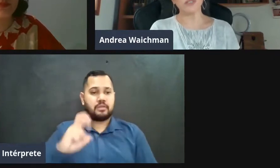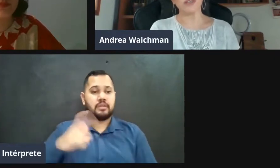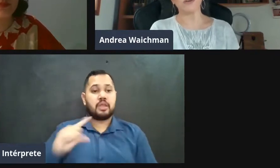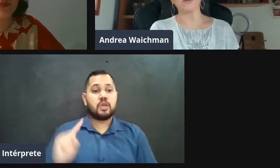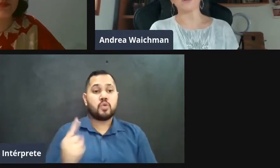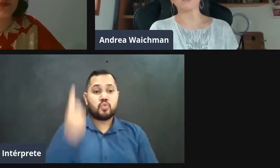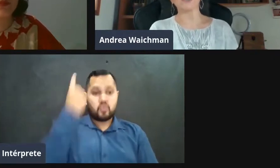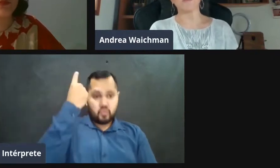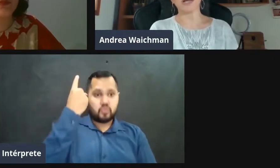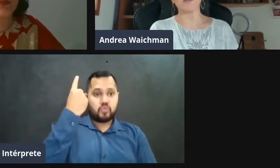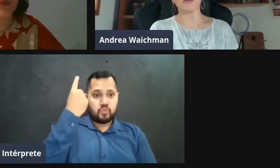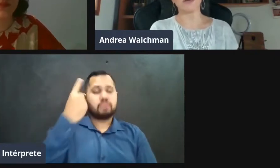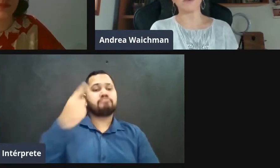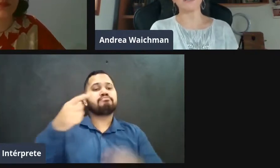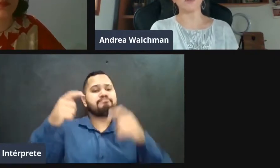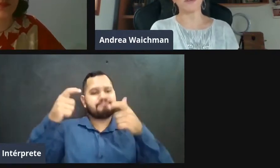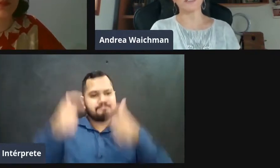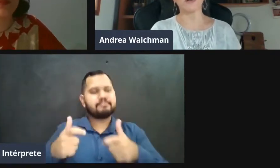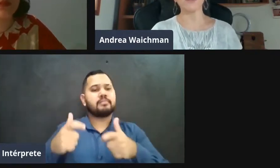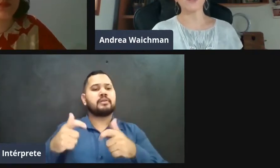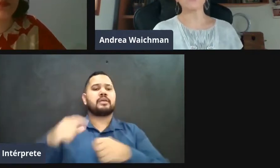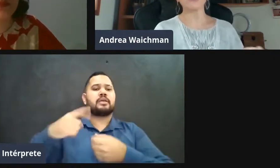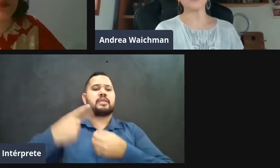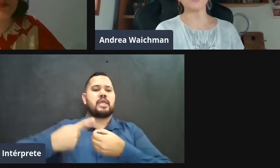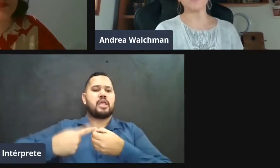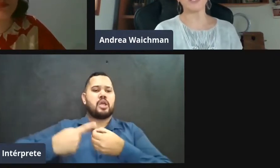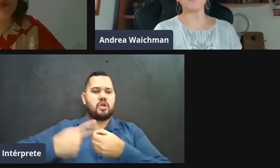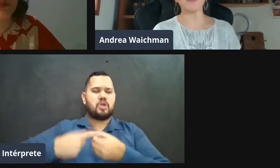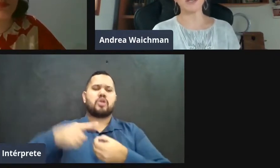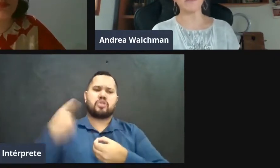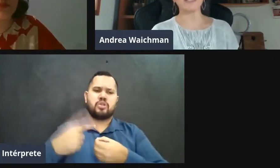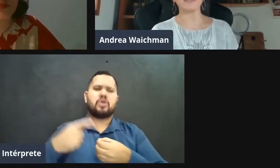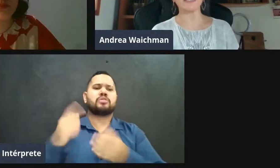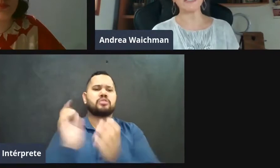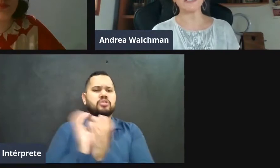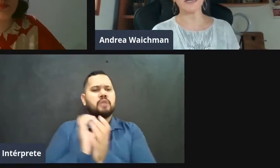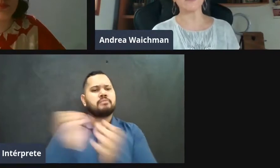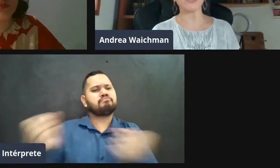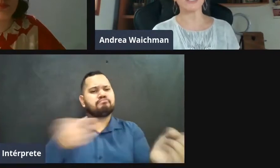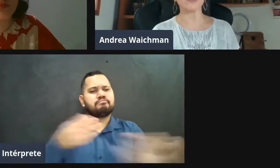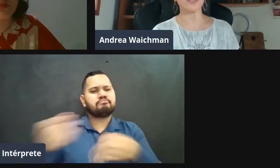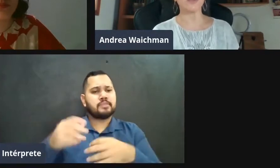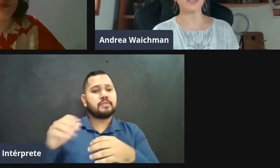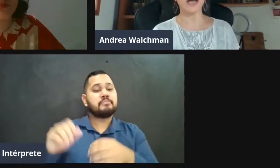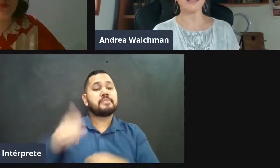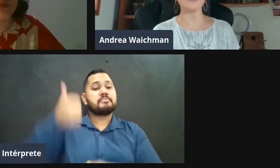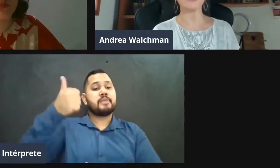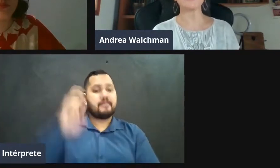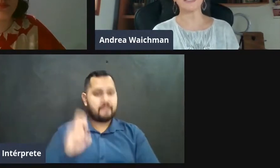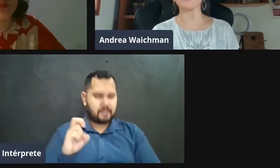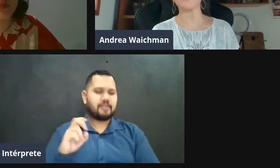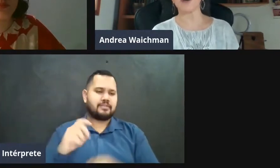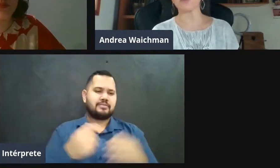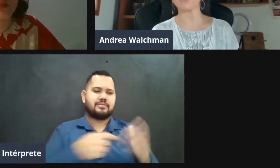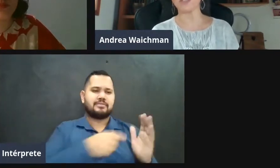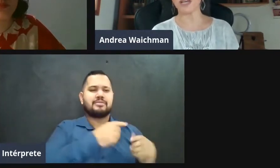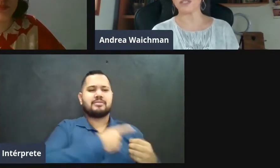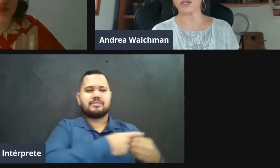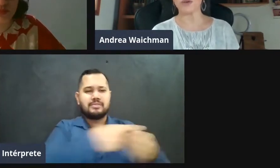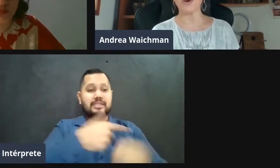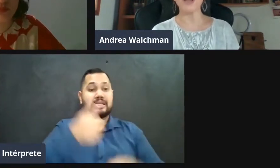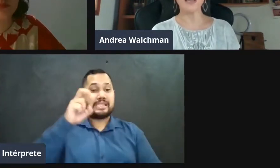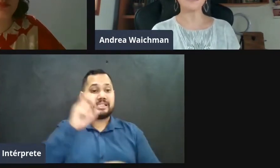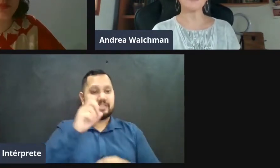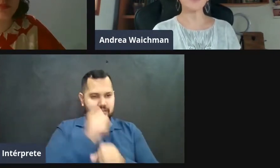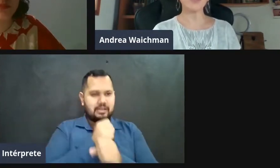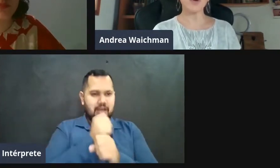um docente do interior. Nossa chapa faz inovação no sentido de, pela primeira vez em 15 anos de criação das unidades, trazer, de fato, as unidades